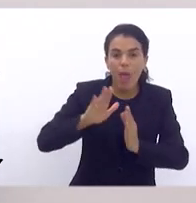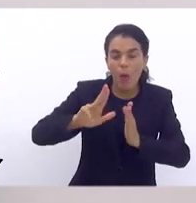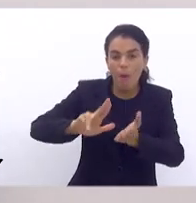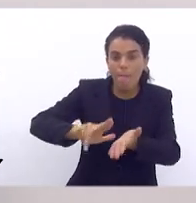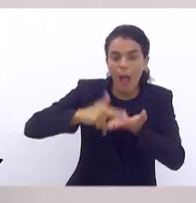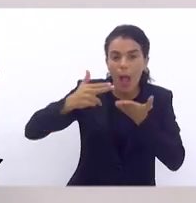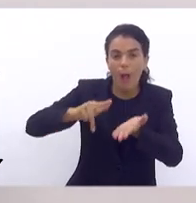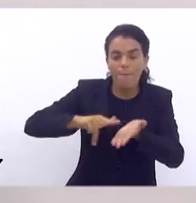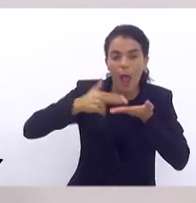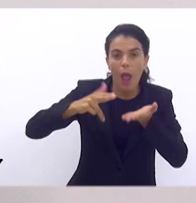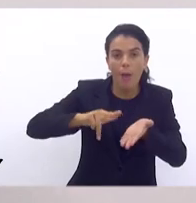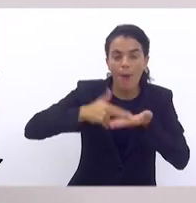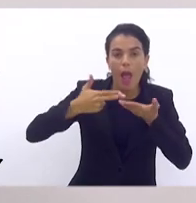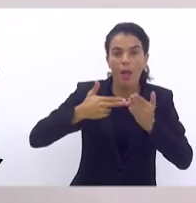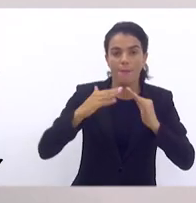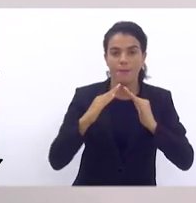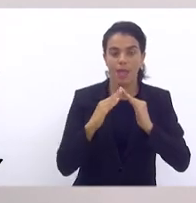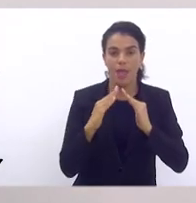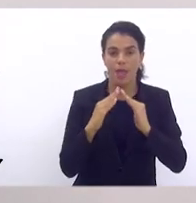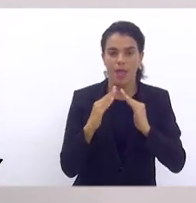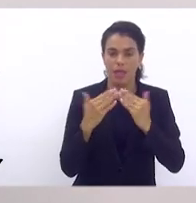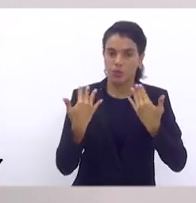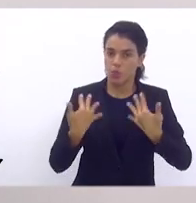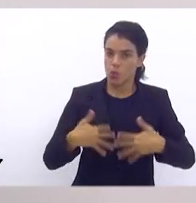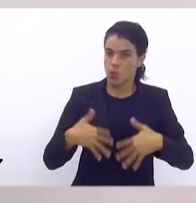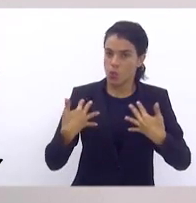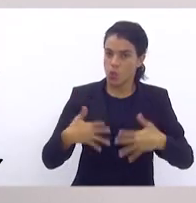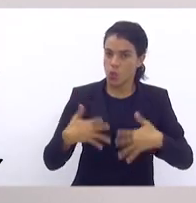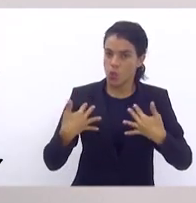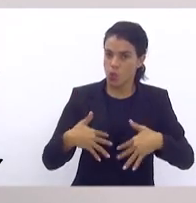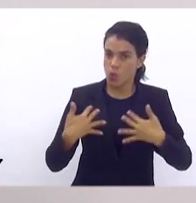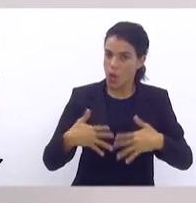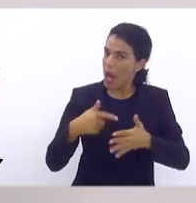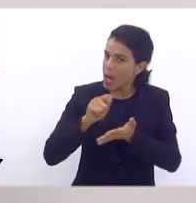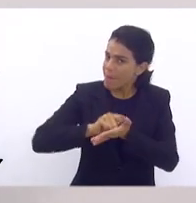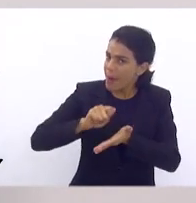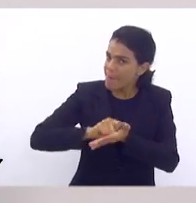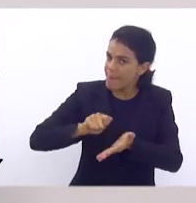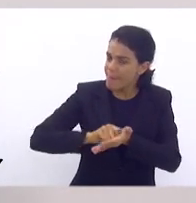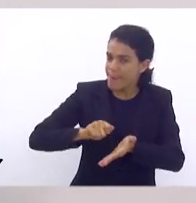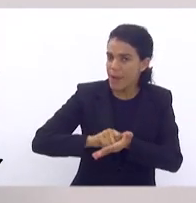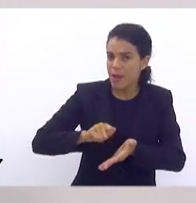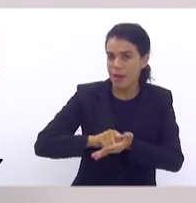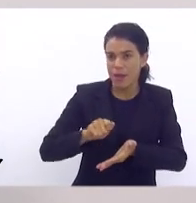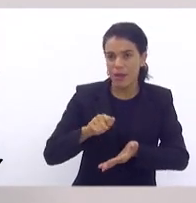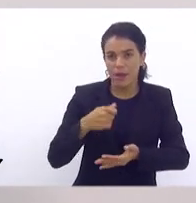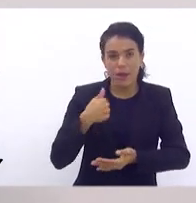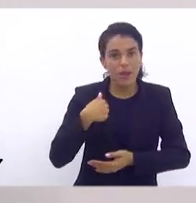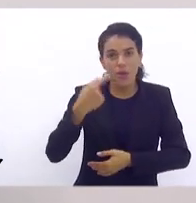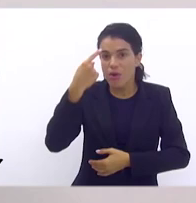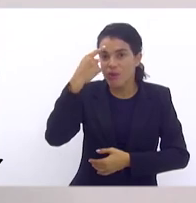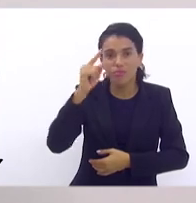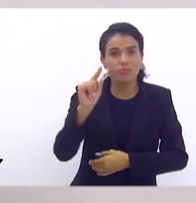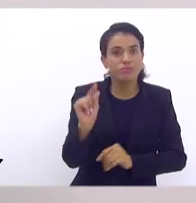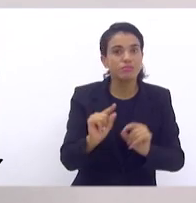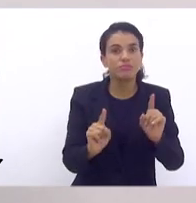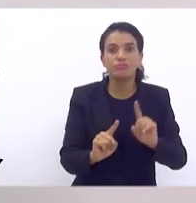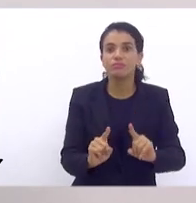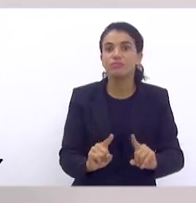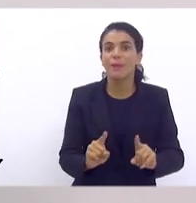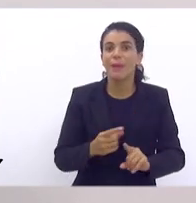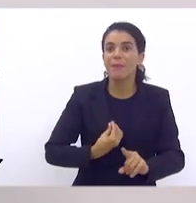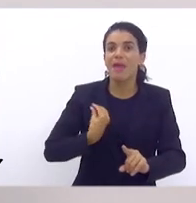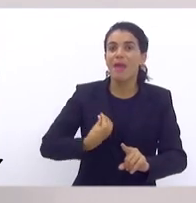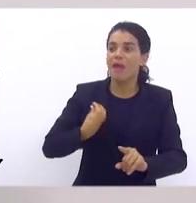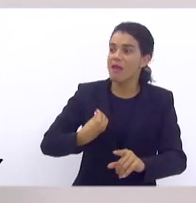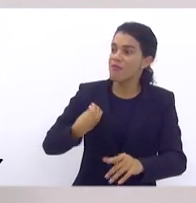ouvindo tudo no computador no papel Eu mesmo não sabia que ao longo